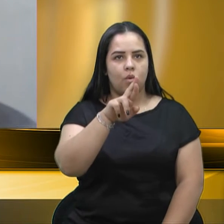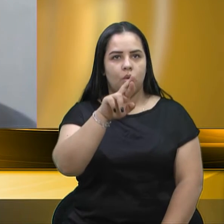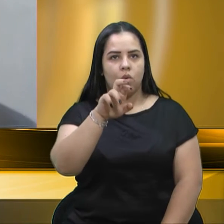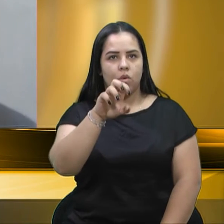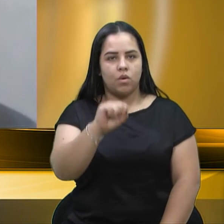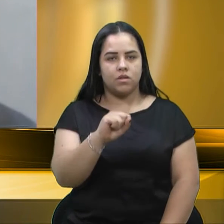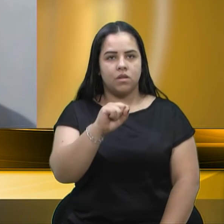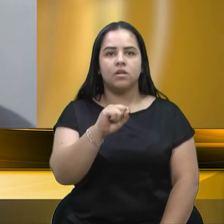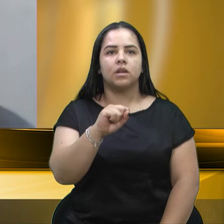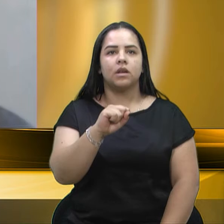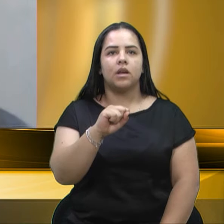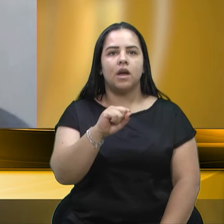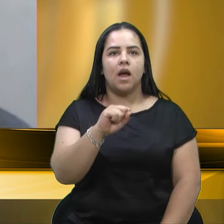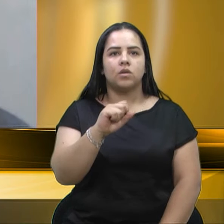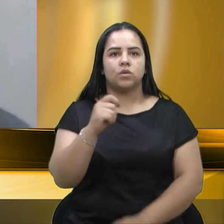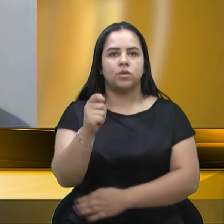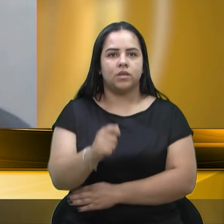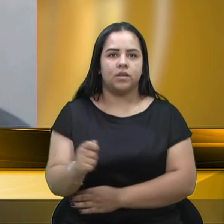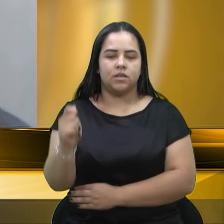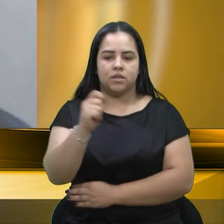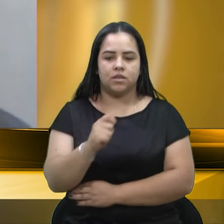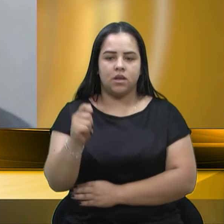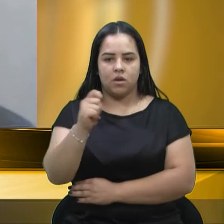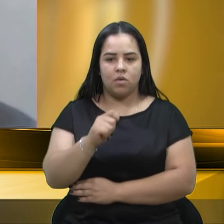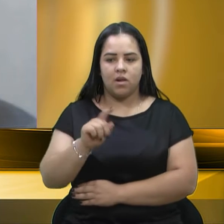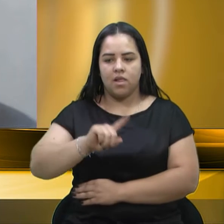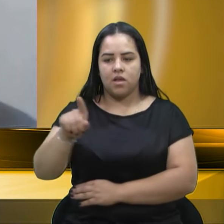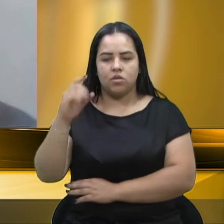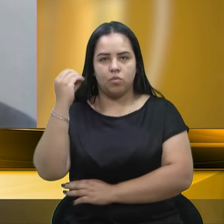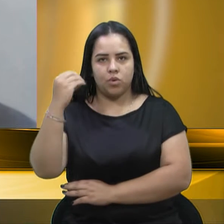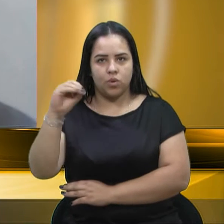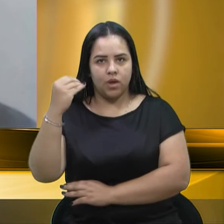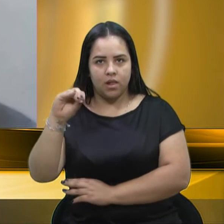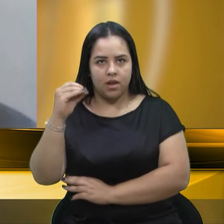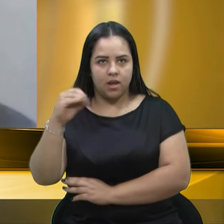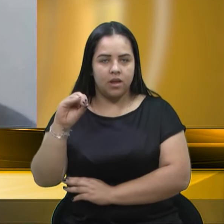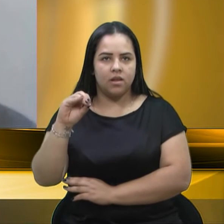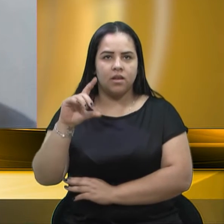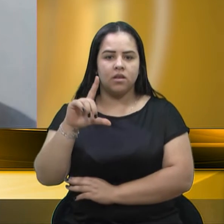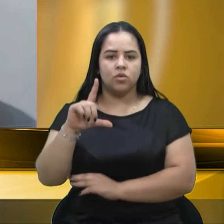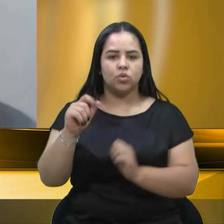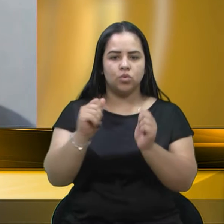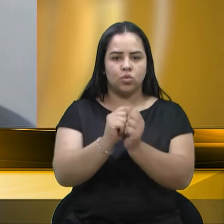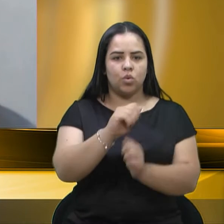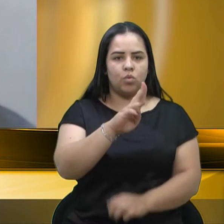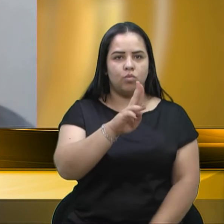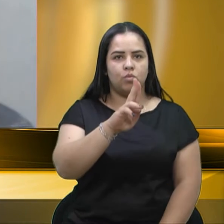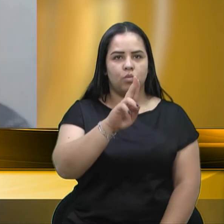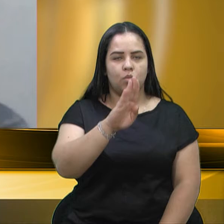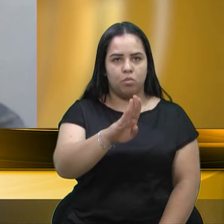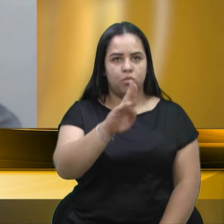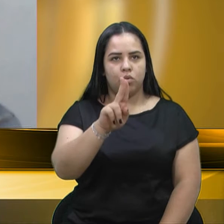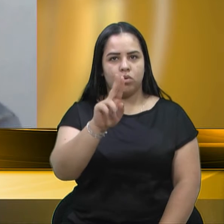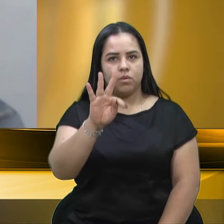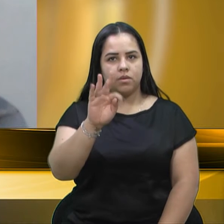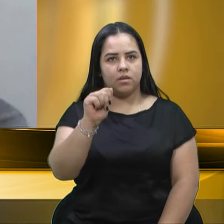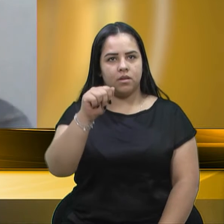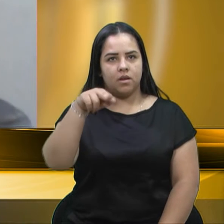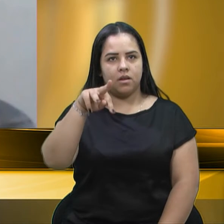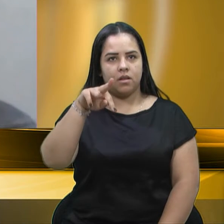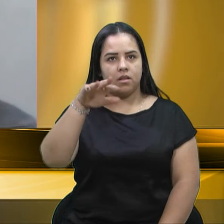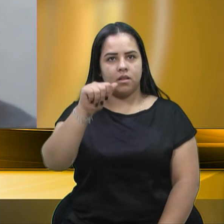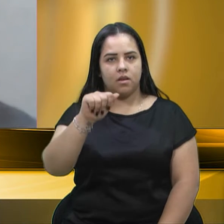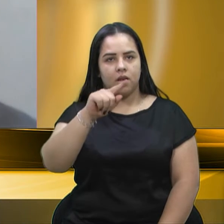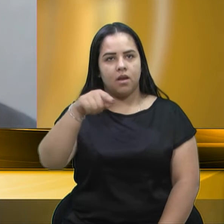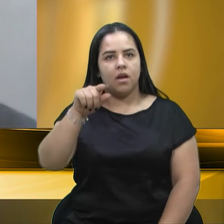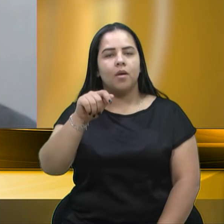a Associação dos Municípios da Região Metropolitana de Porto Alegre, estiveram no Instituto Butantan assinando um convênio para